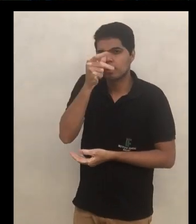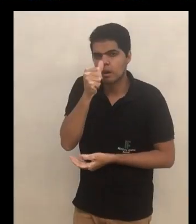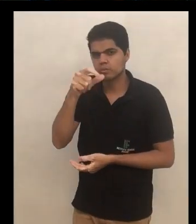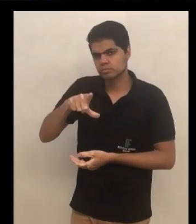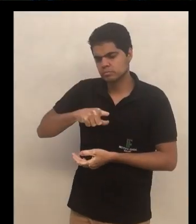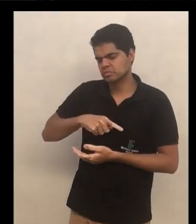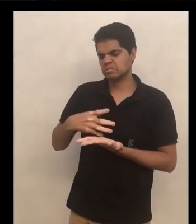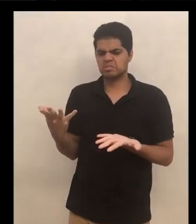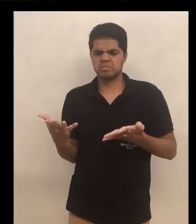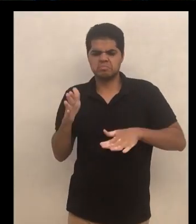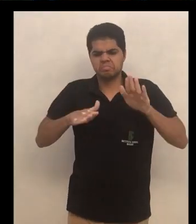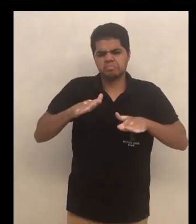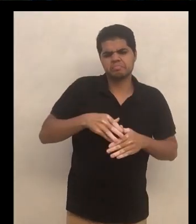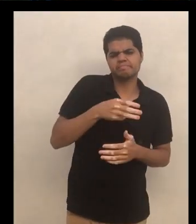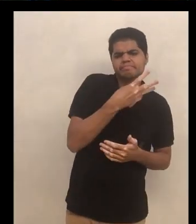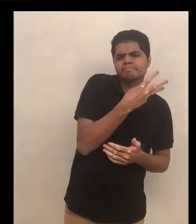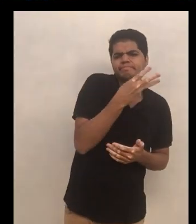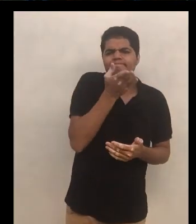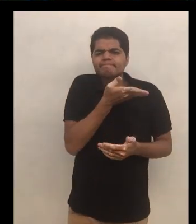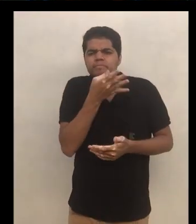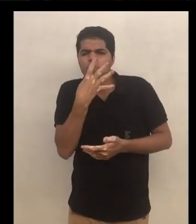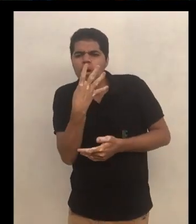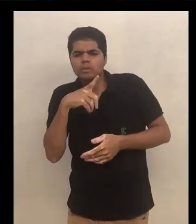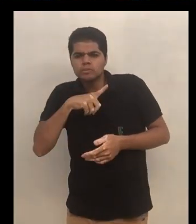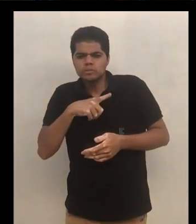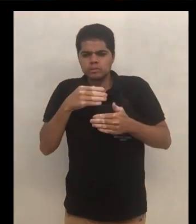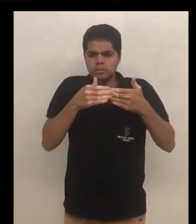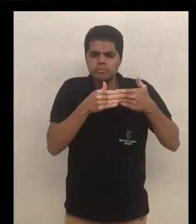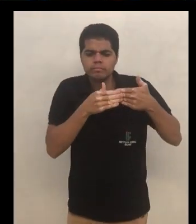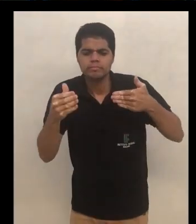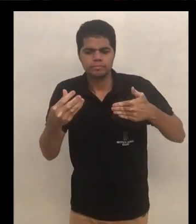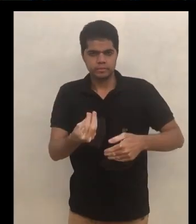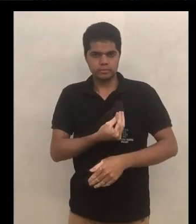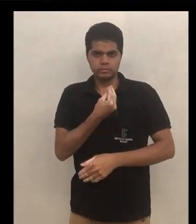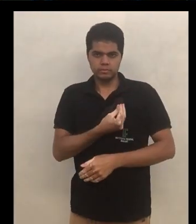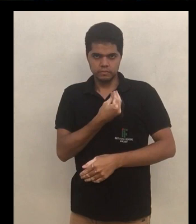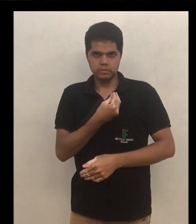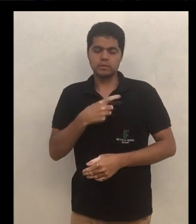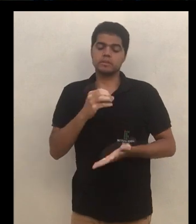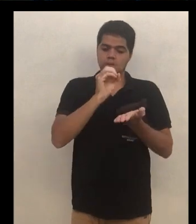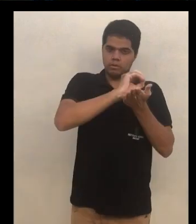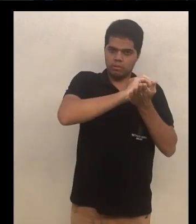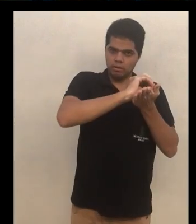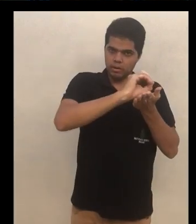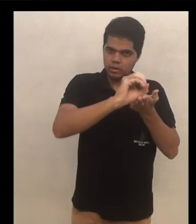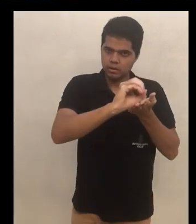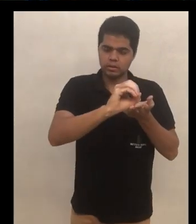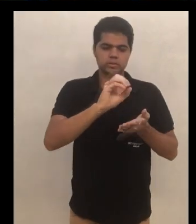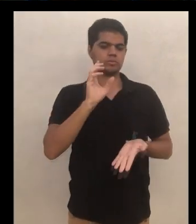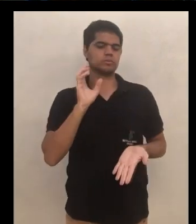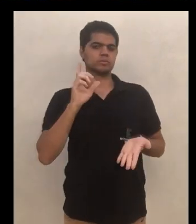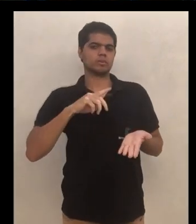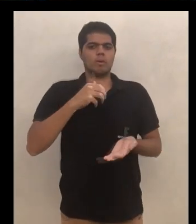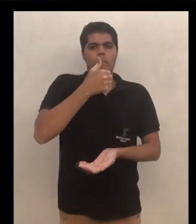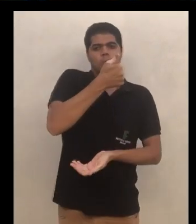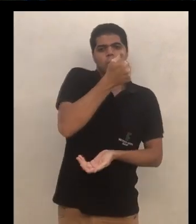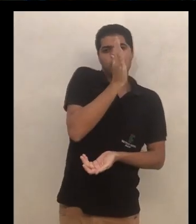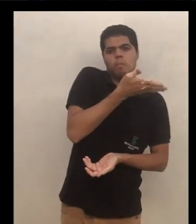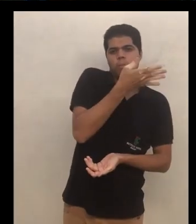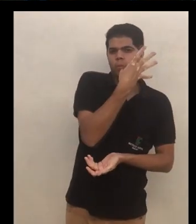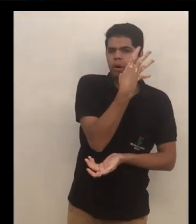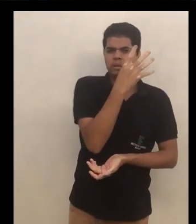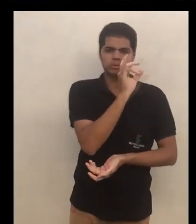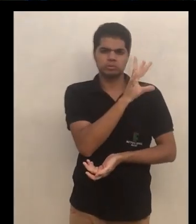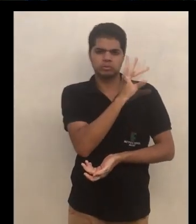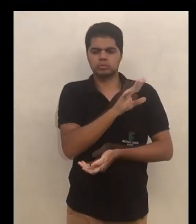pelo menos 3/4 do período de vida tem que ser criado no sistema orgânico, certo? Ou seja, somente 1/4 é no